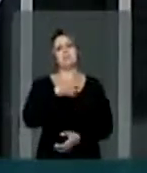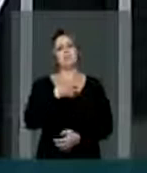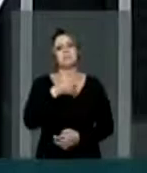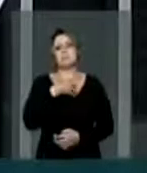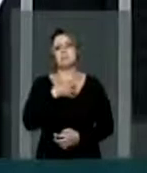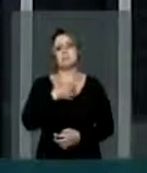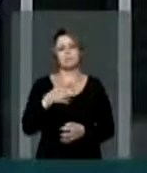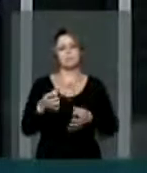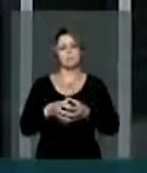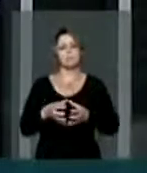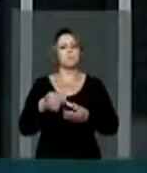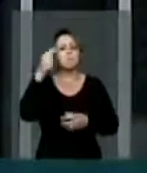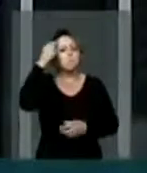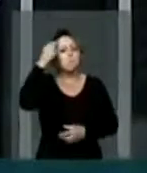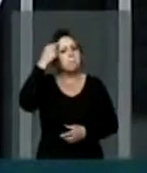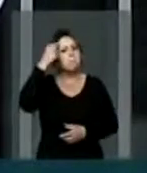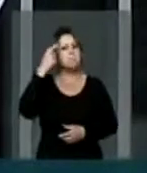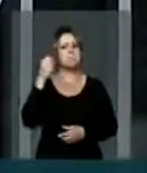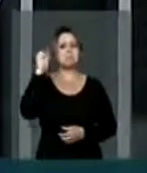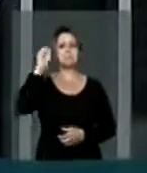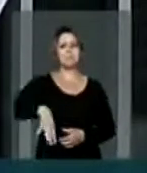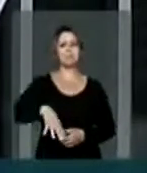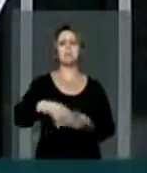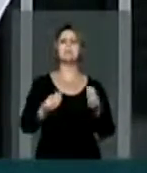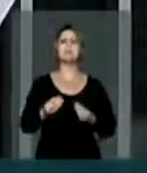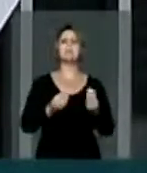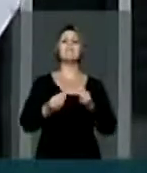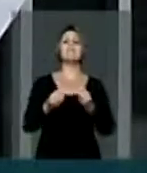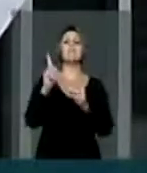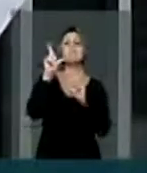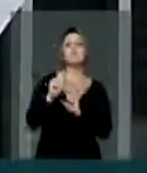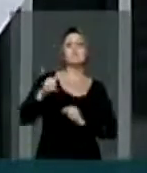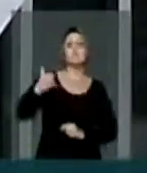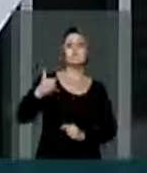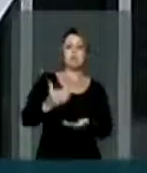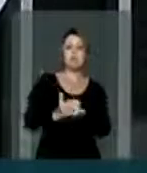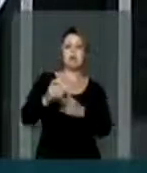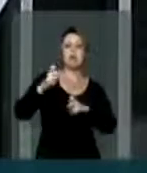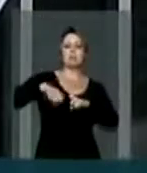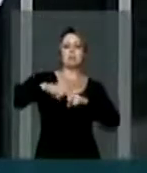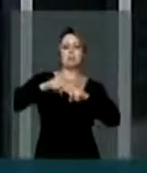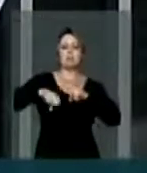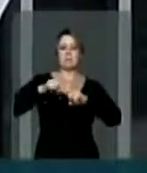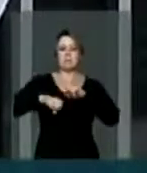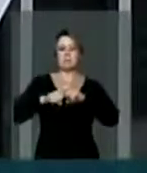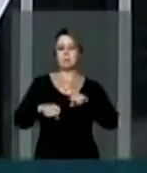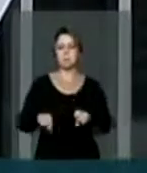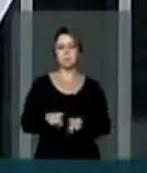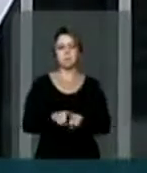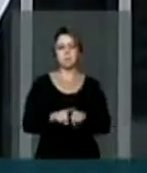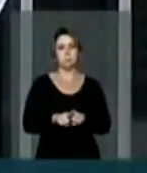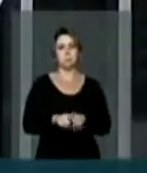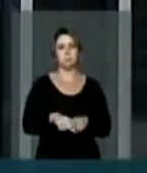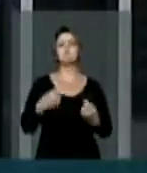parte do grupo, pois incluir uma redução de idade para a relação sexual e não incluir a redução de